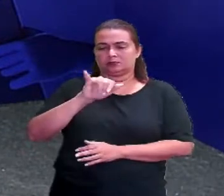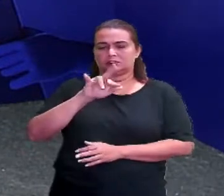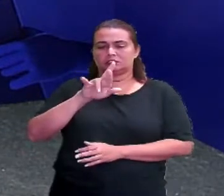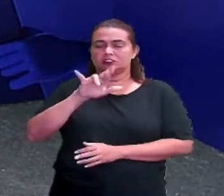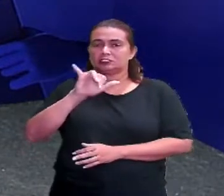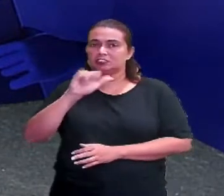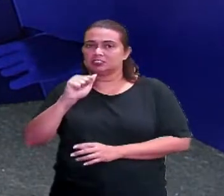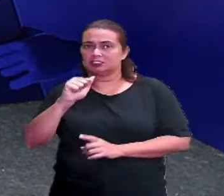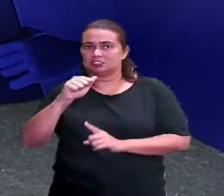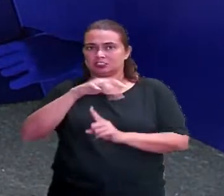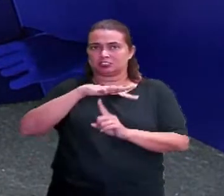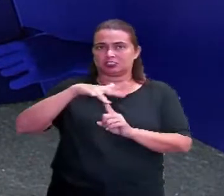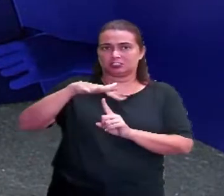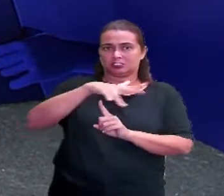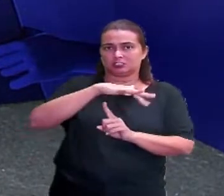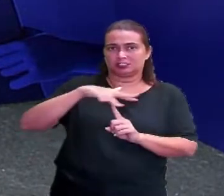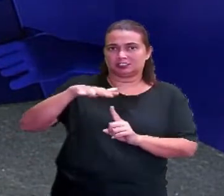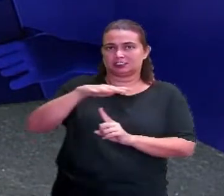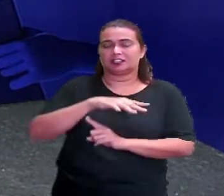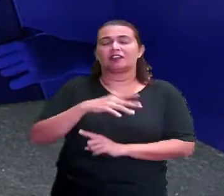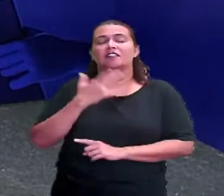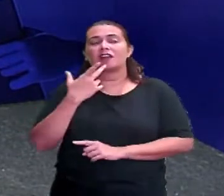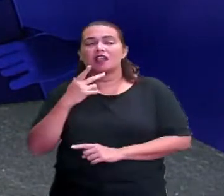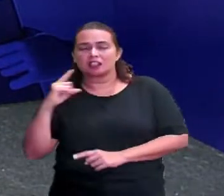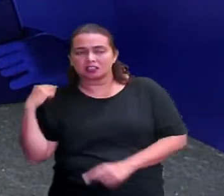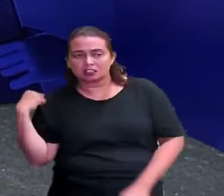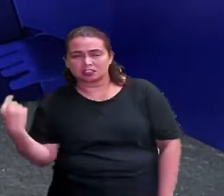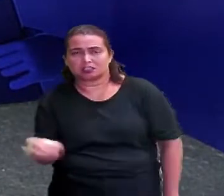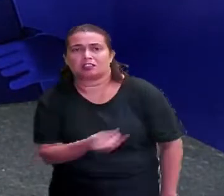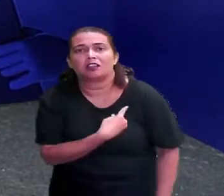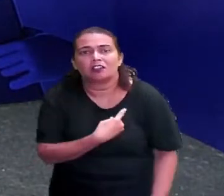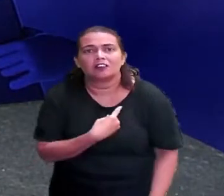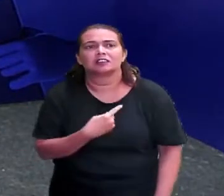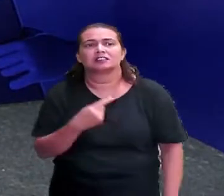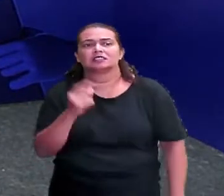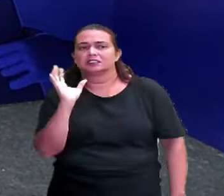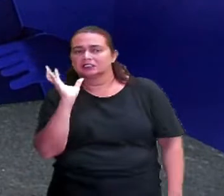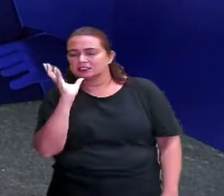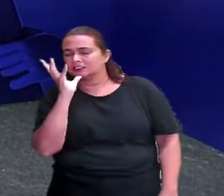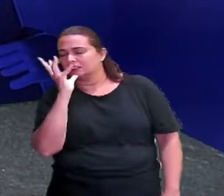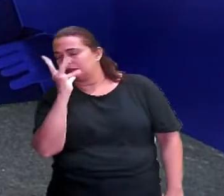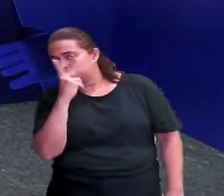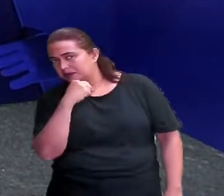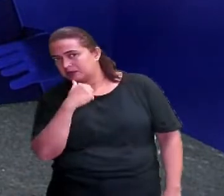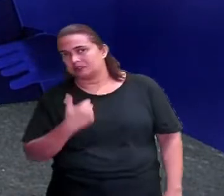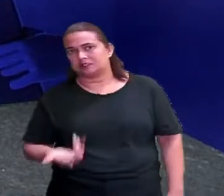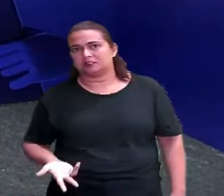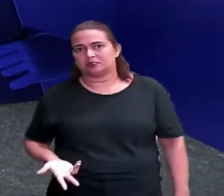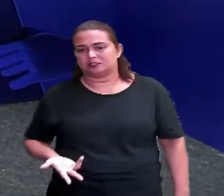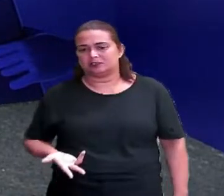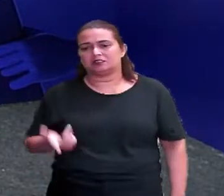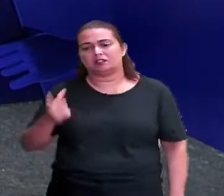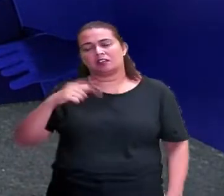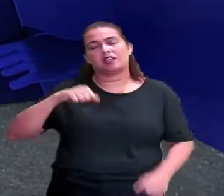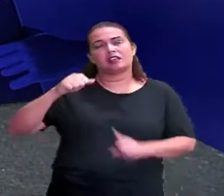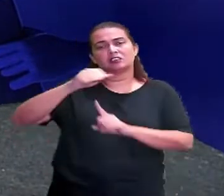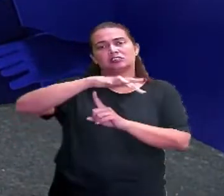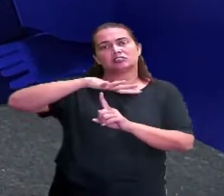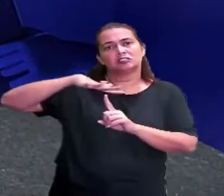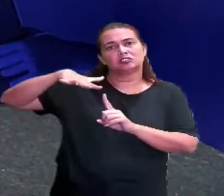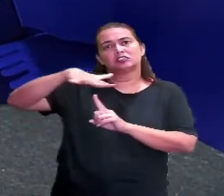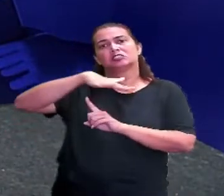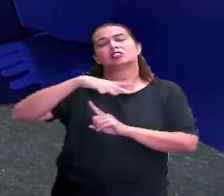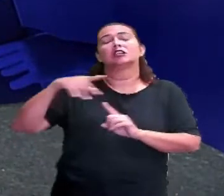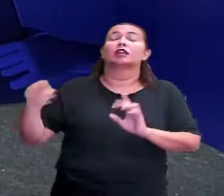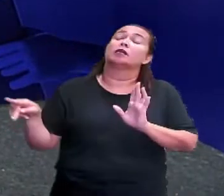nóis, demorou. Então, olha só, gíria é um fenômeno linguístico utilizado em um contexto informal,